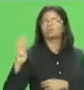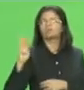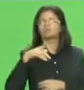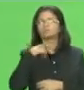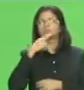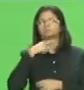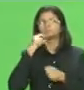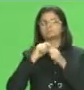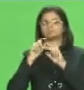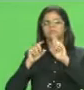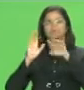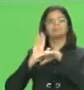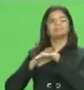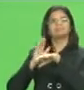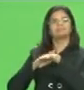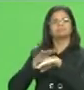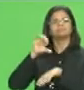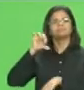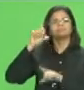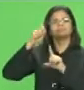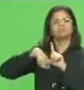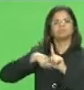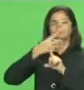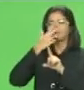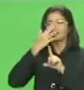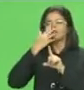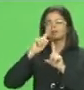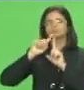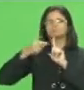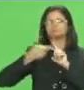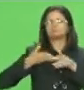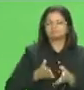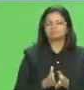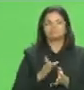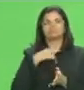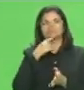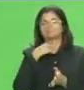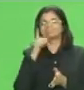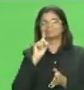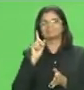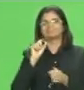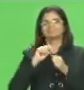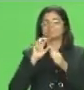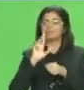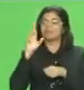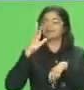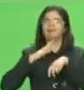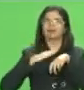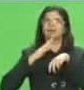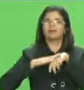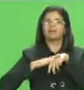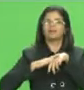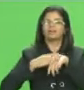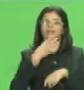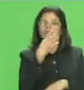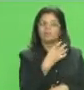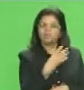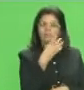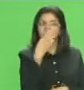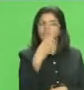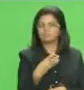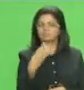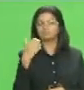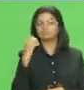ela não foi gestada em apenas nove meses como um parto normal. Essa candidatura foi gestada durante 404